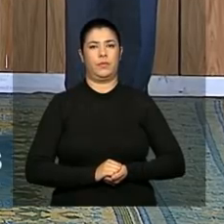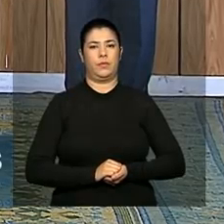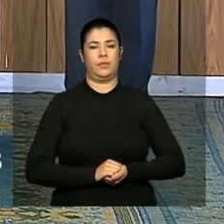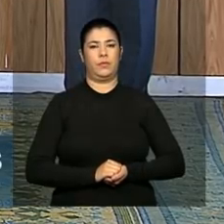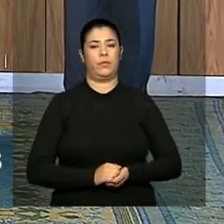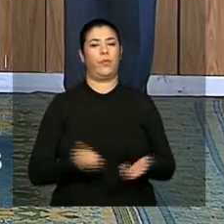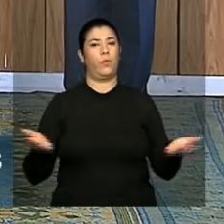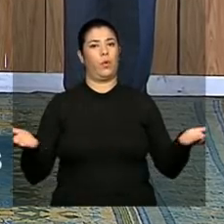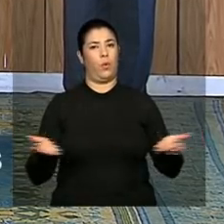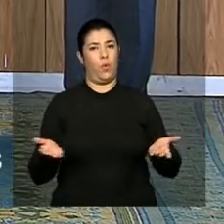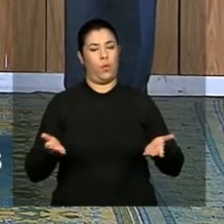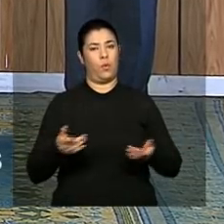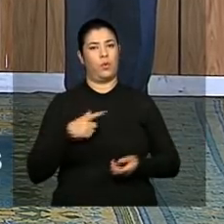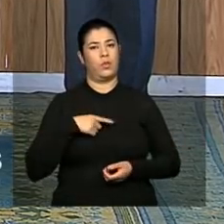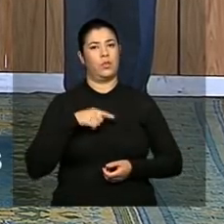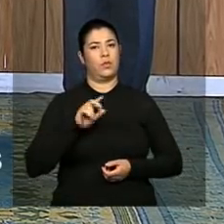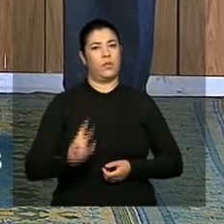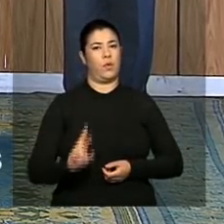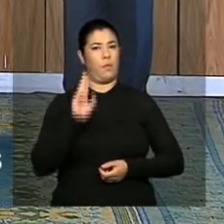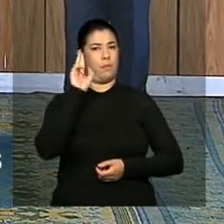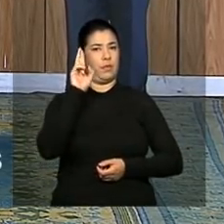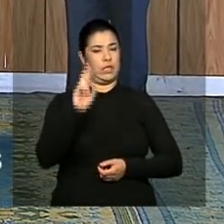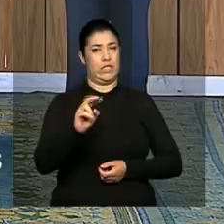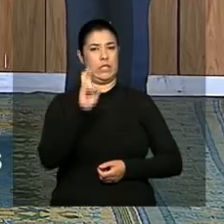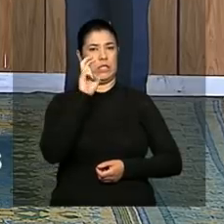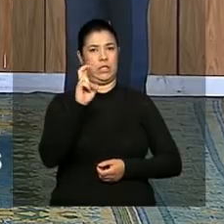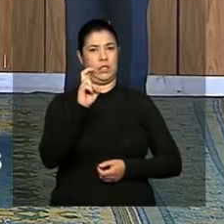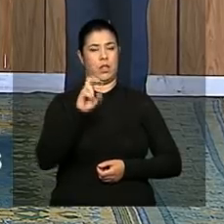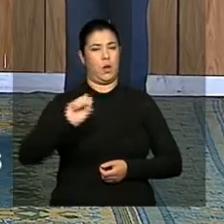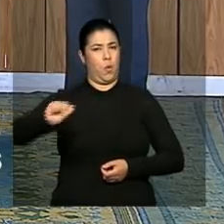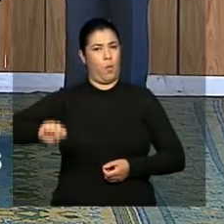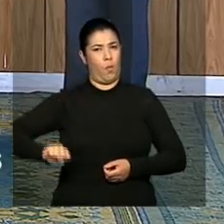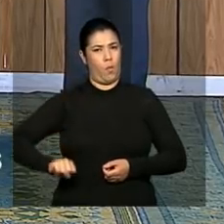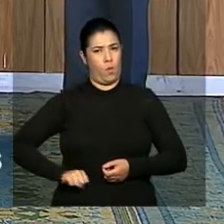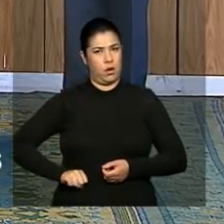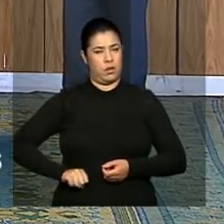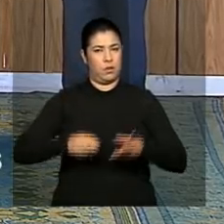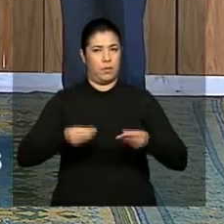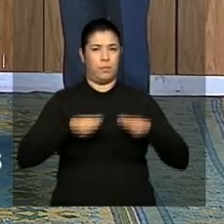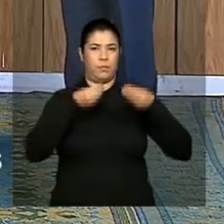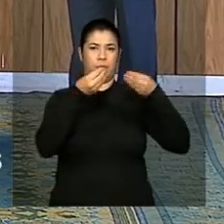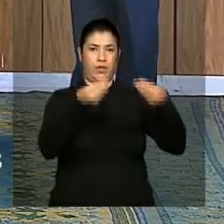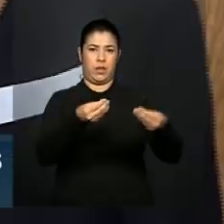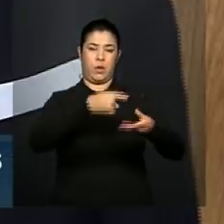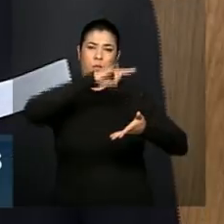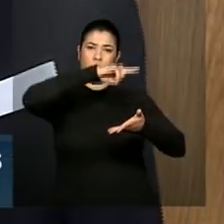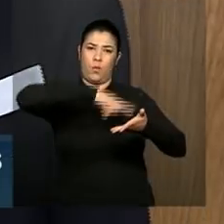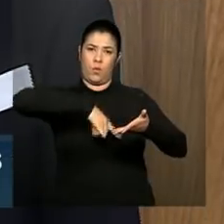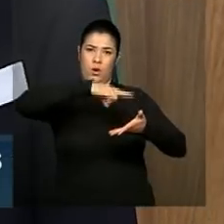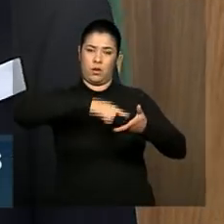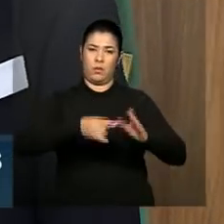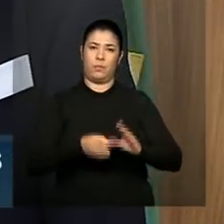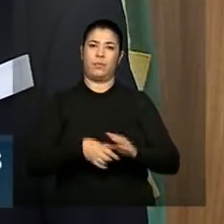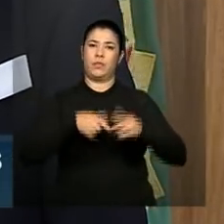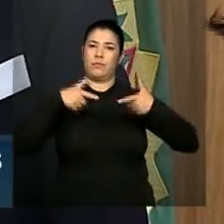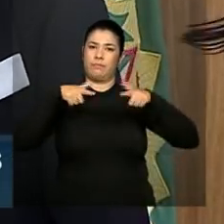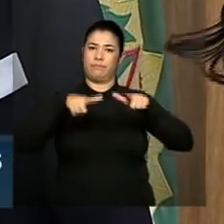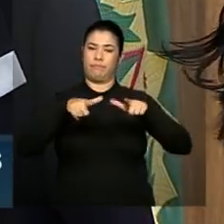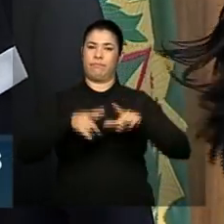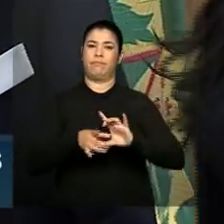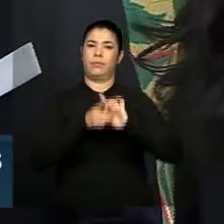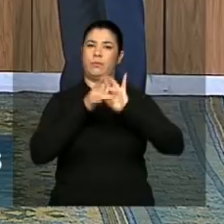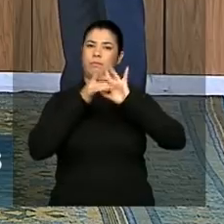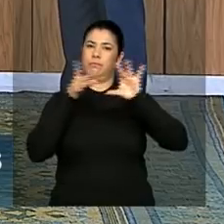Hoje, 5 embaixadores entregarão as suas credenciais à presidenta Dilma Rousseff nessa cerimônia